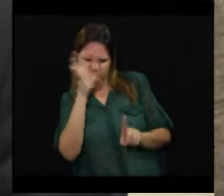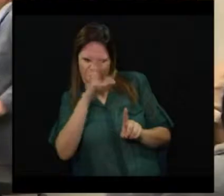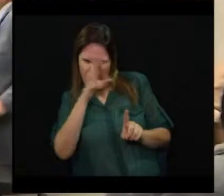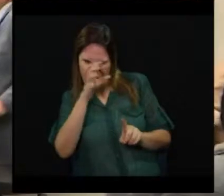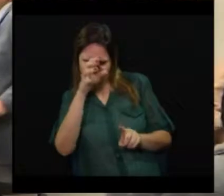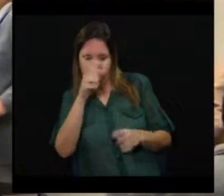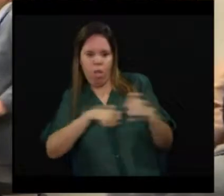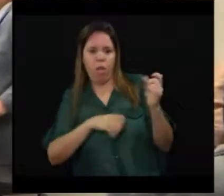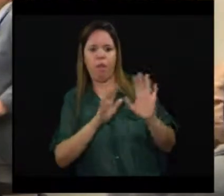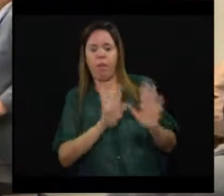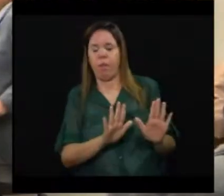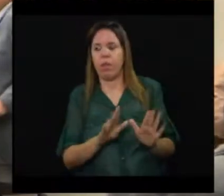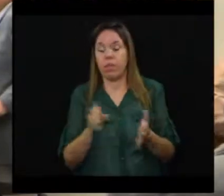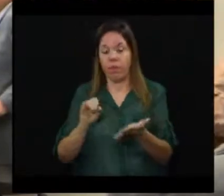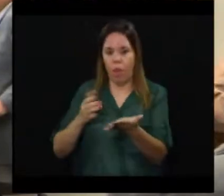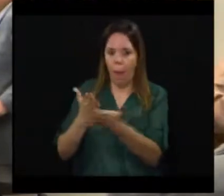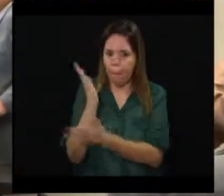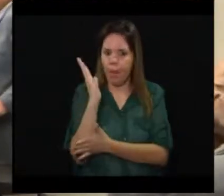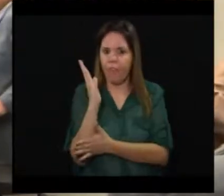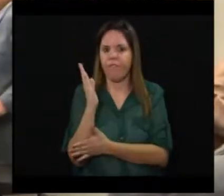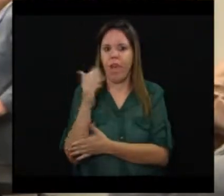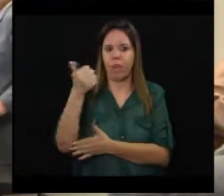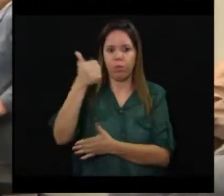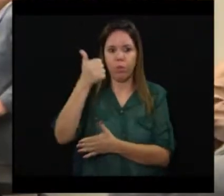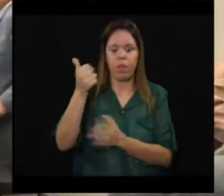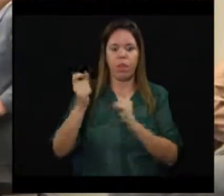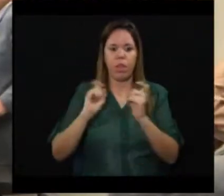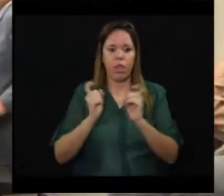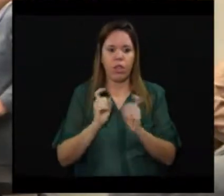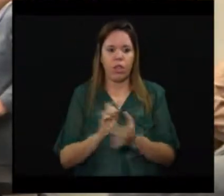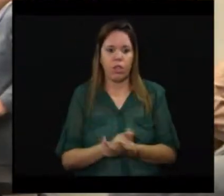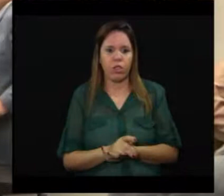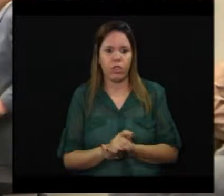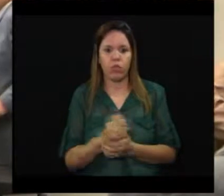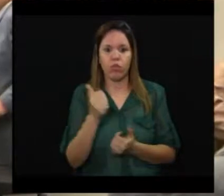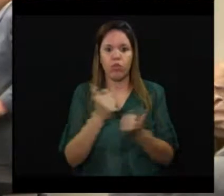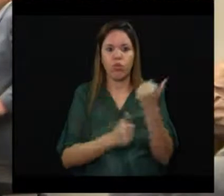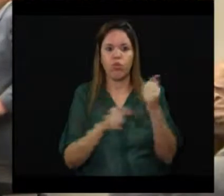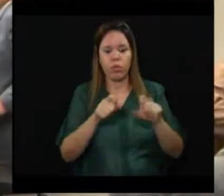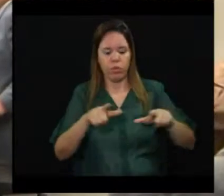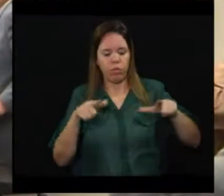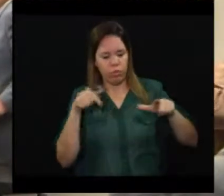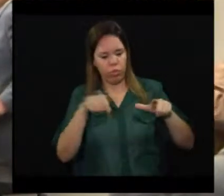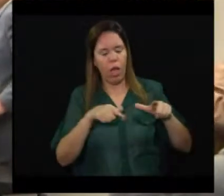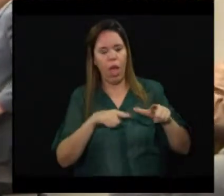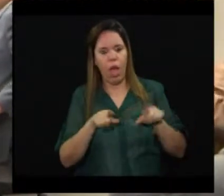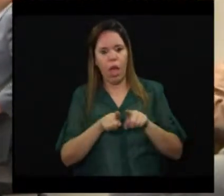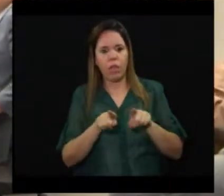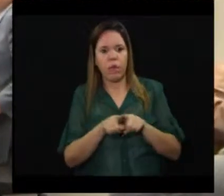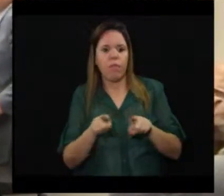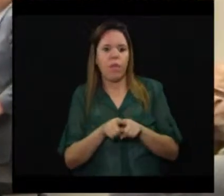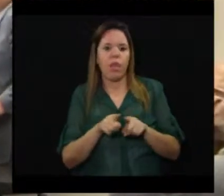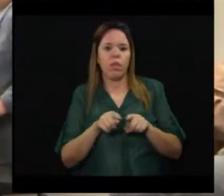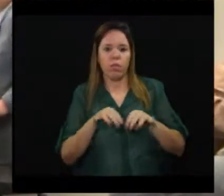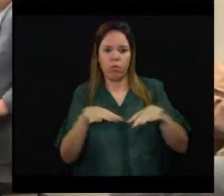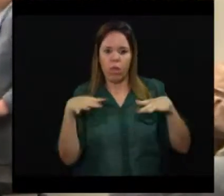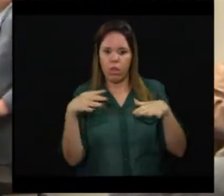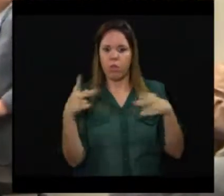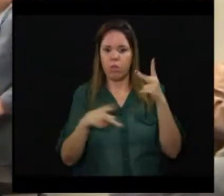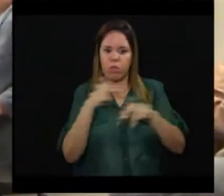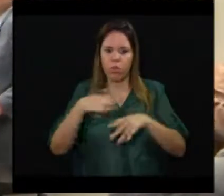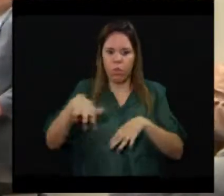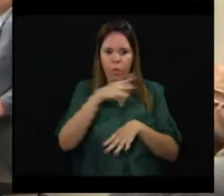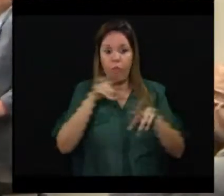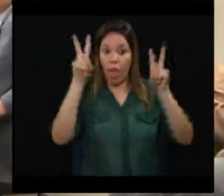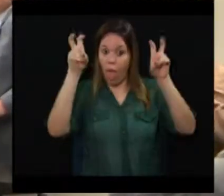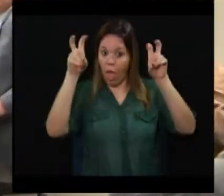importunando. Aprovado em primeira discussão, o substitutivo precisa passar agora por audiência pública por se tratar de um tema do